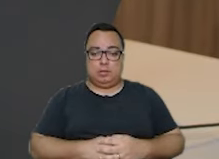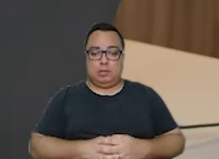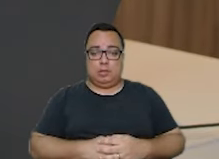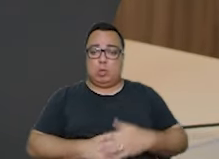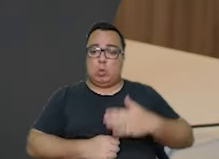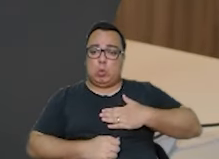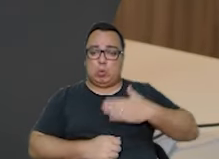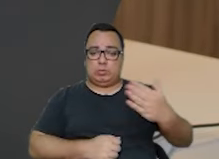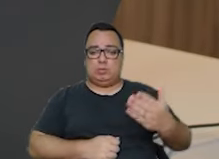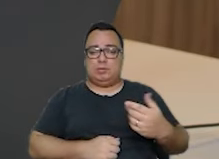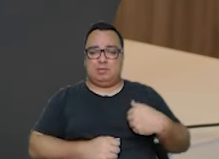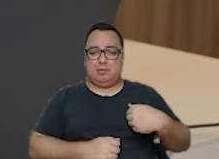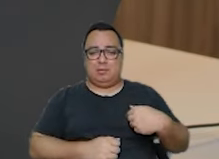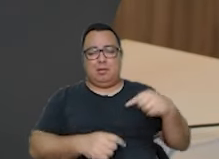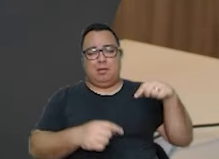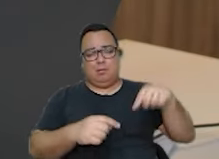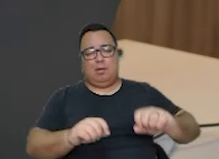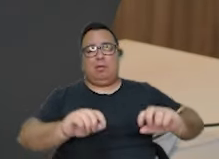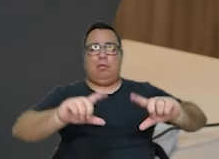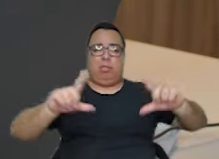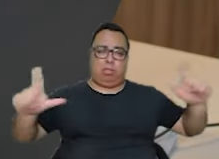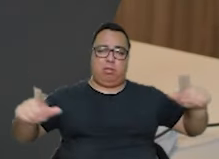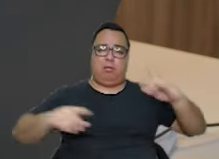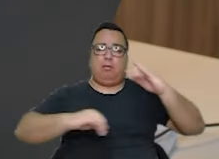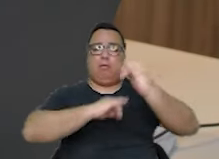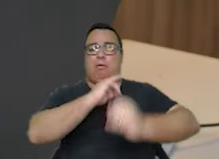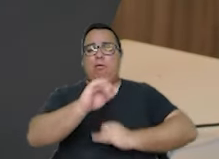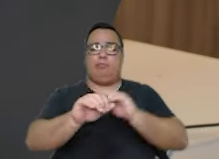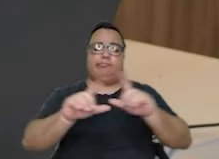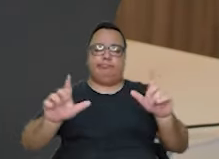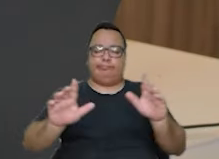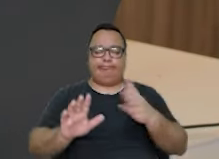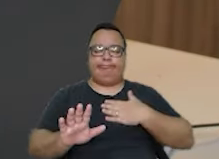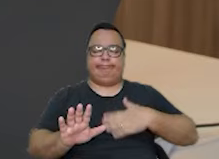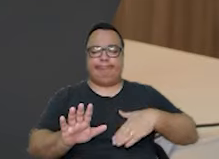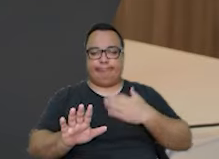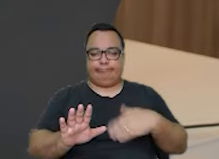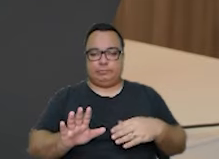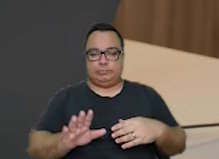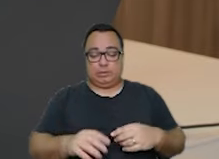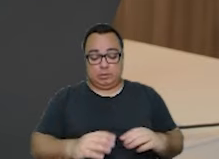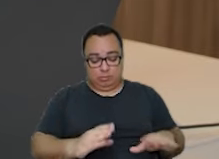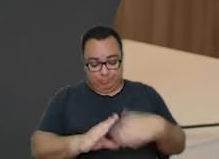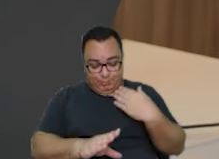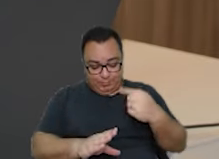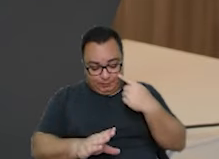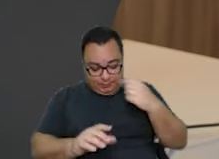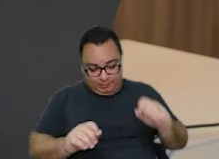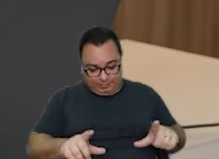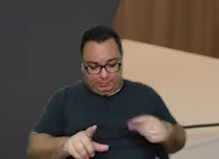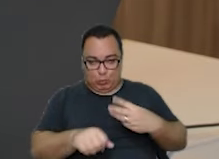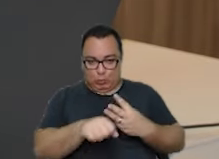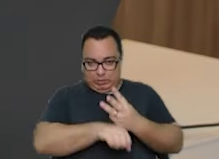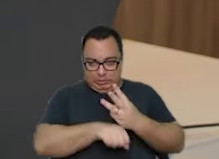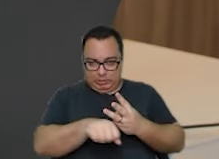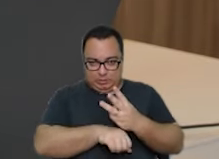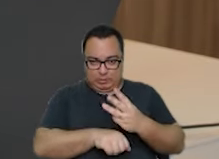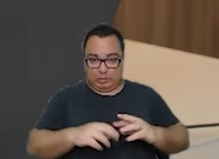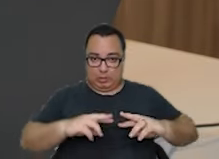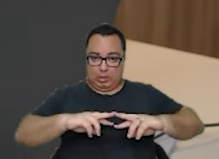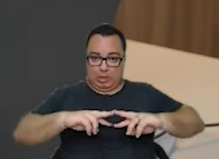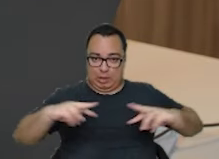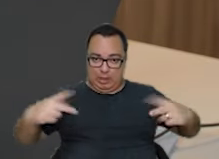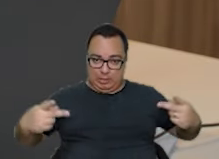mas eu não ia entrar no site ver o link quando eu peguei quando ela me mandou no WhatsApp o link de